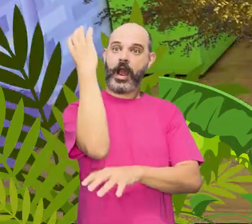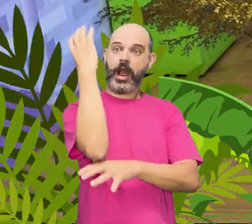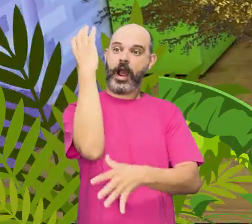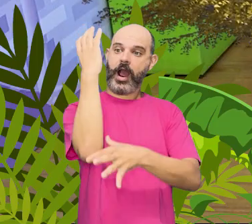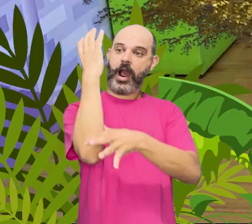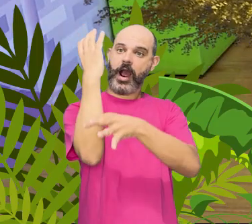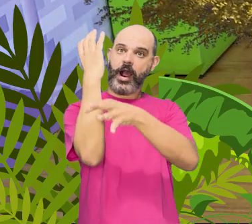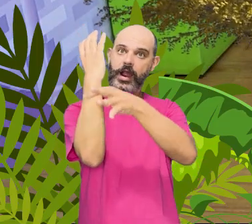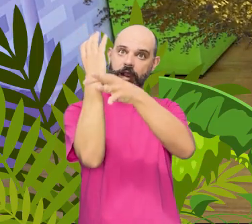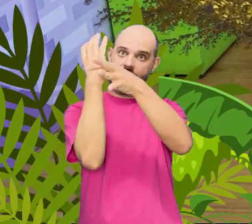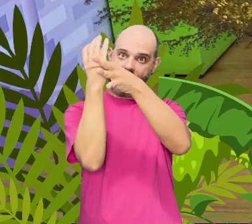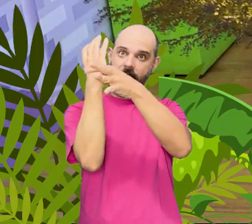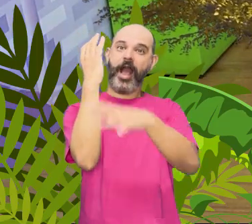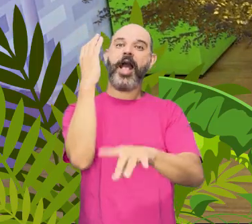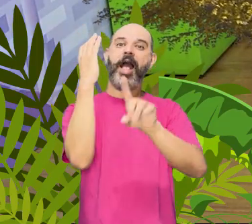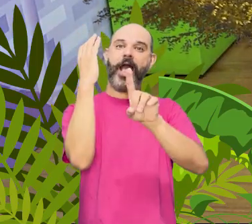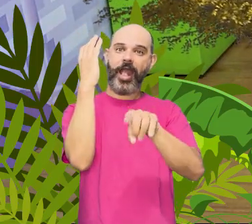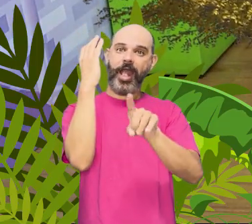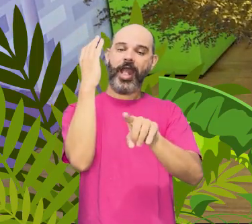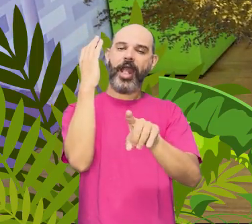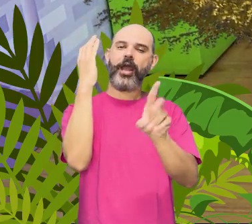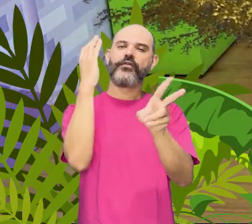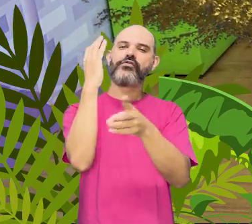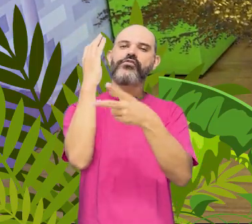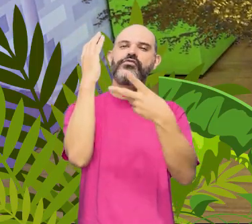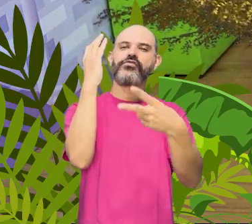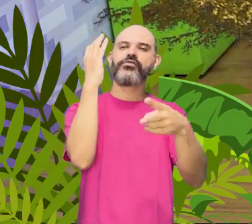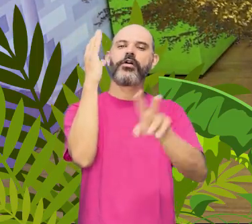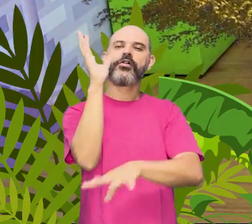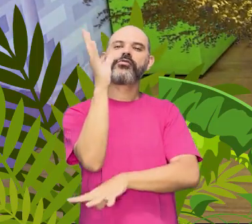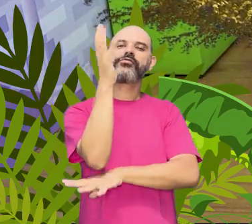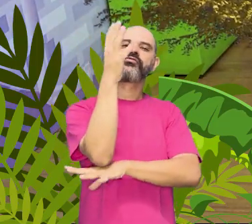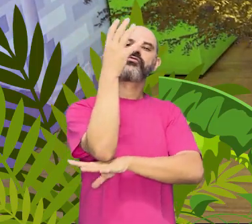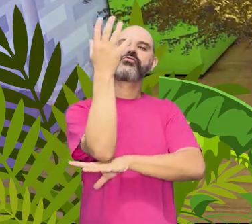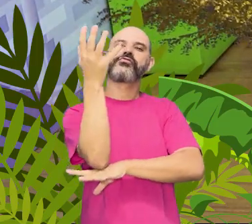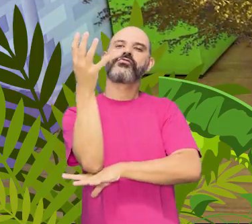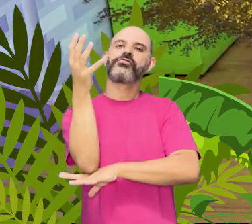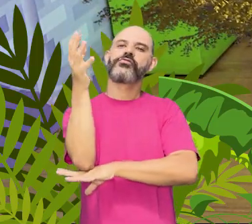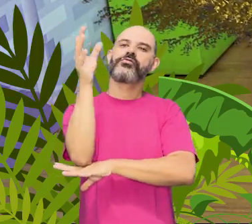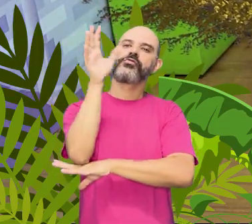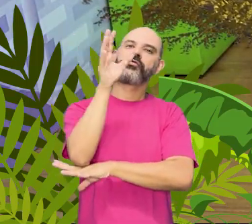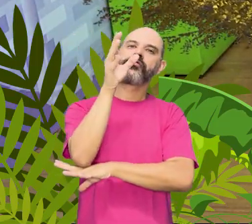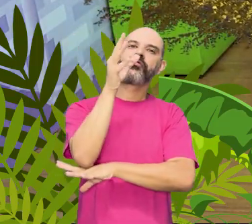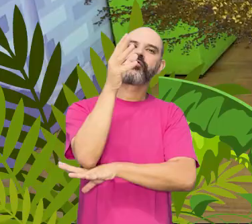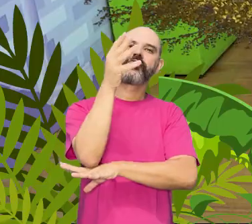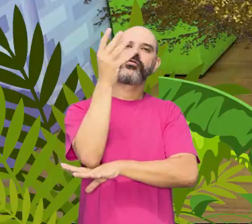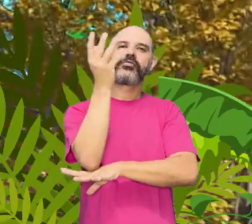de cima, é um movimento suave embalado pelo vento.